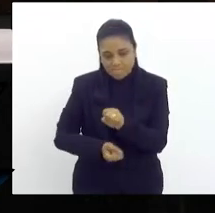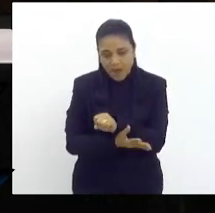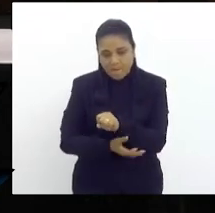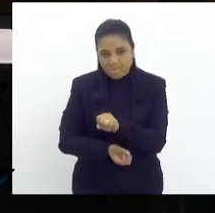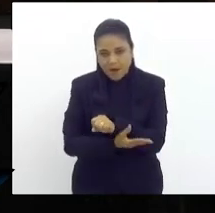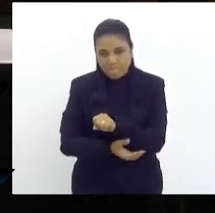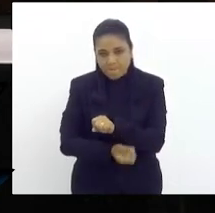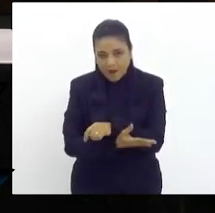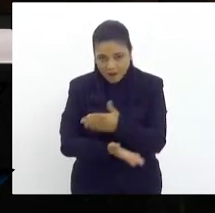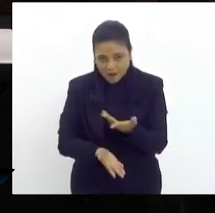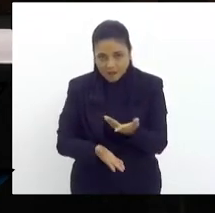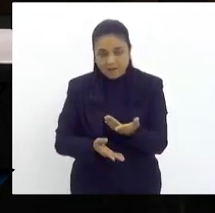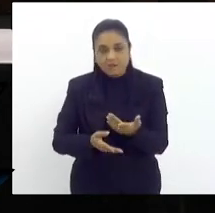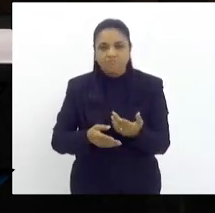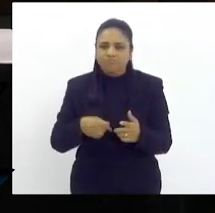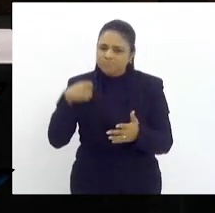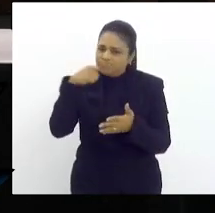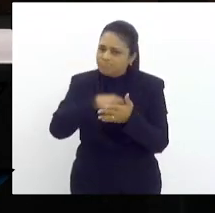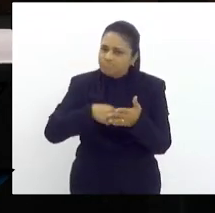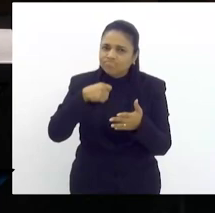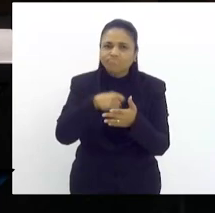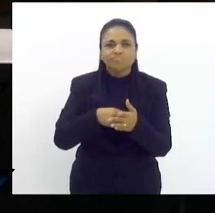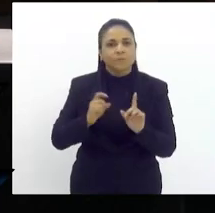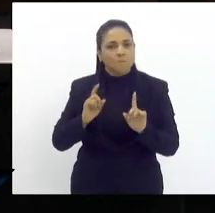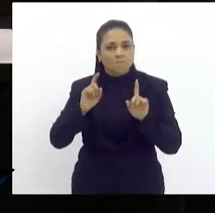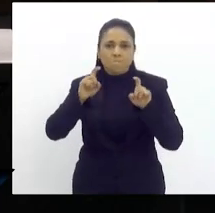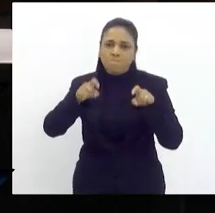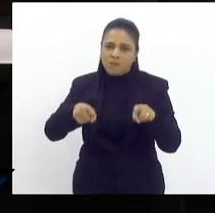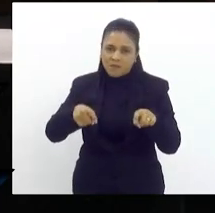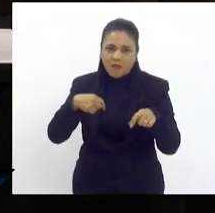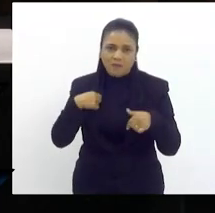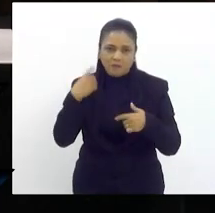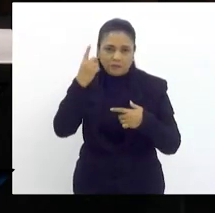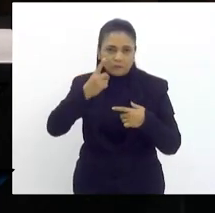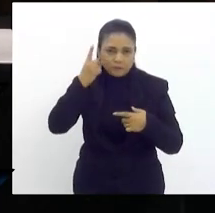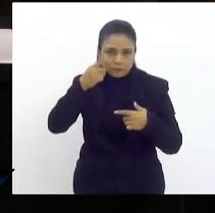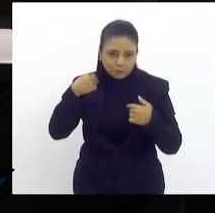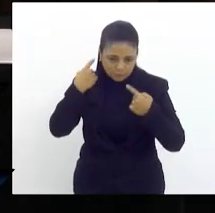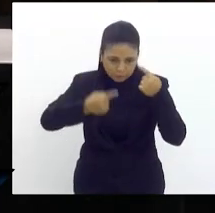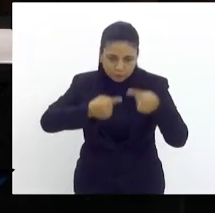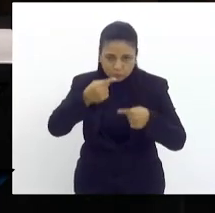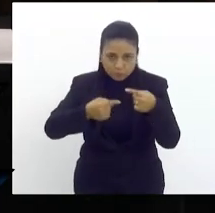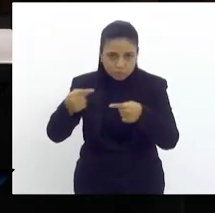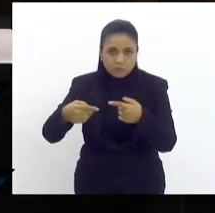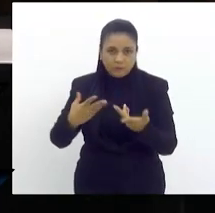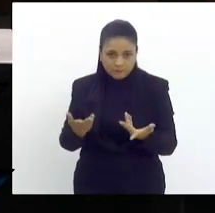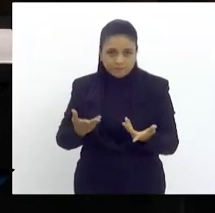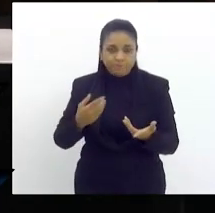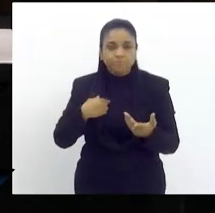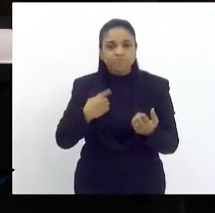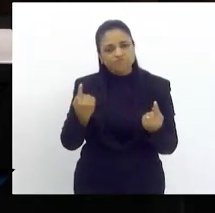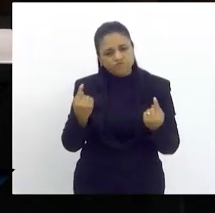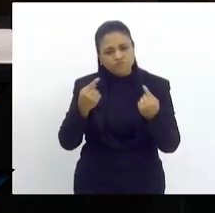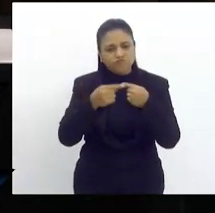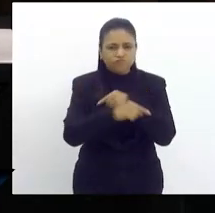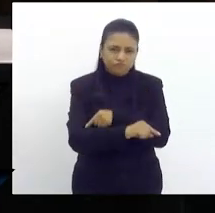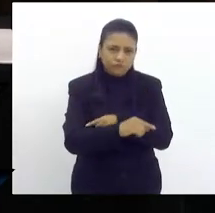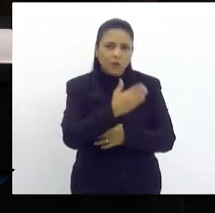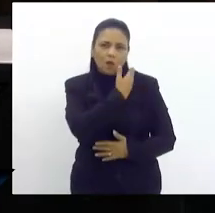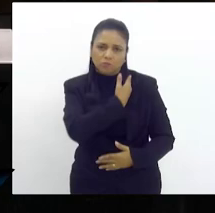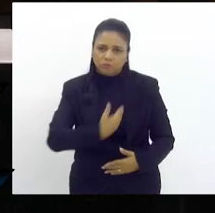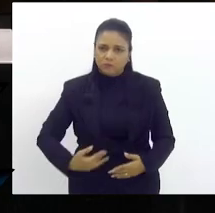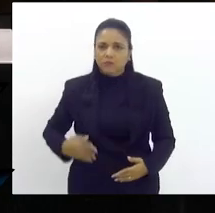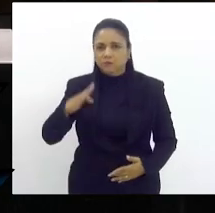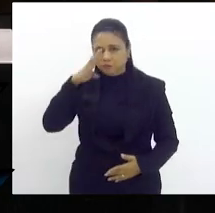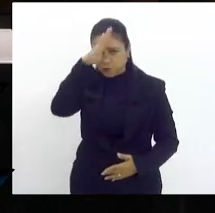uma luta muito grande no nosso mandato com relação a isso e que vem de encontro sim anterior Presidente da República Jair